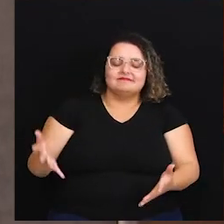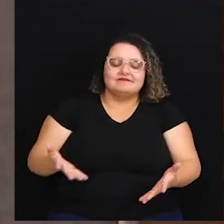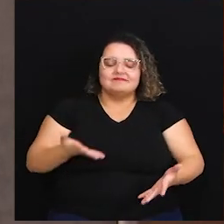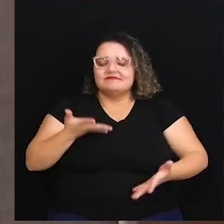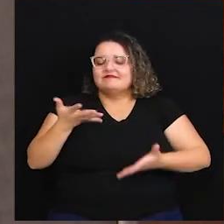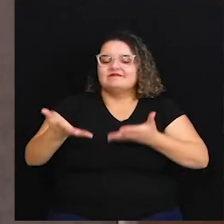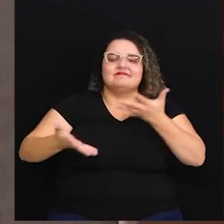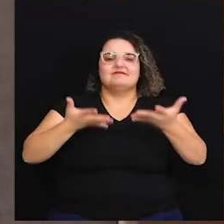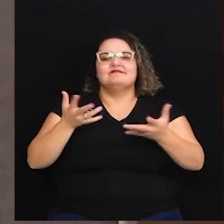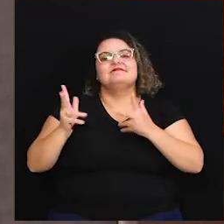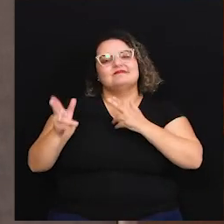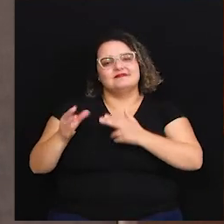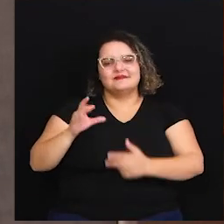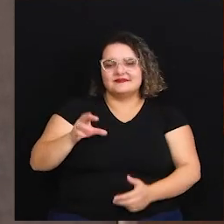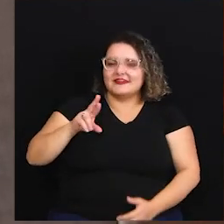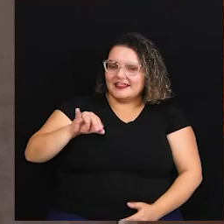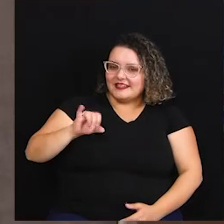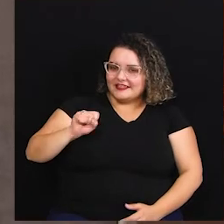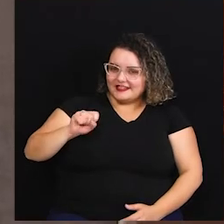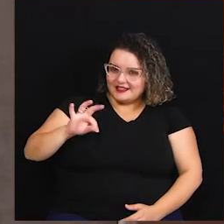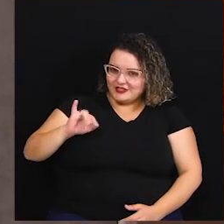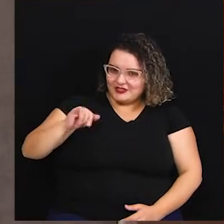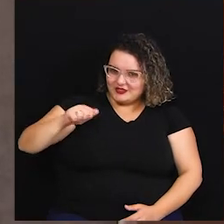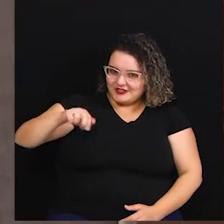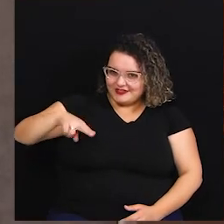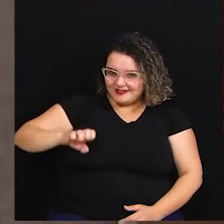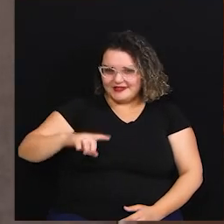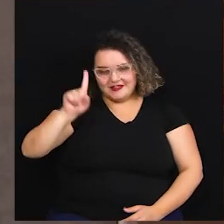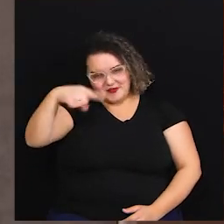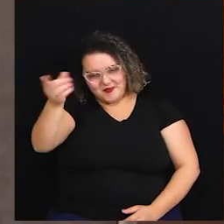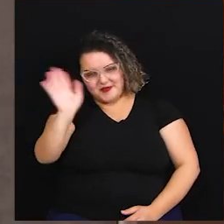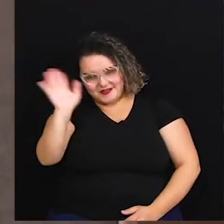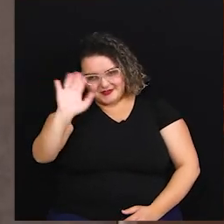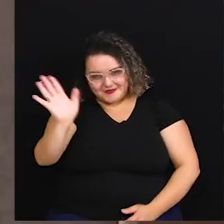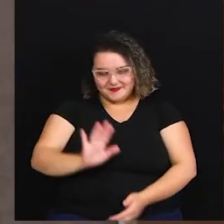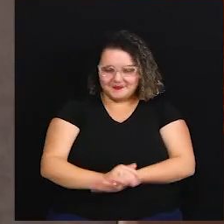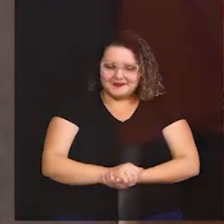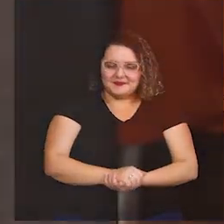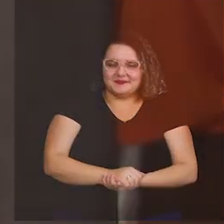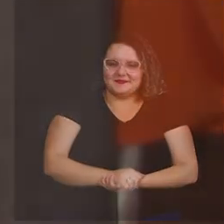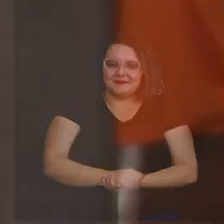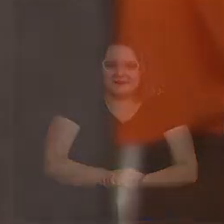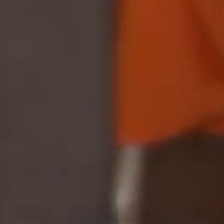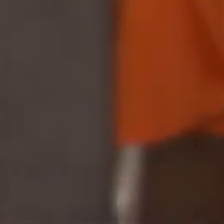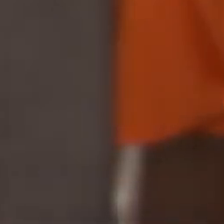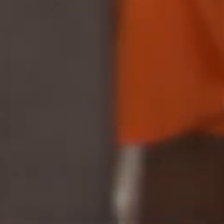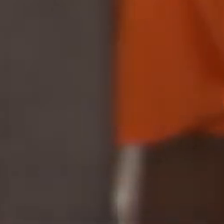histórias inspiradoras como a da Cristiane. E até um próximo programa.